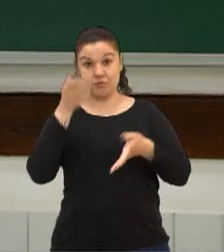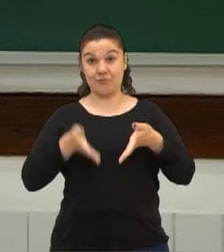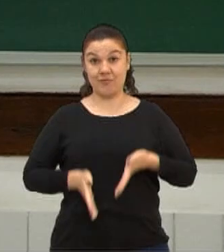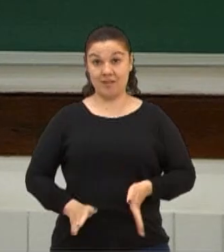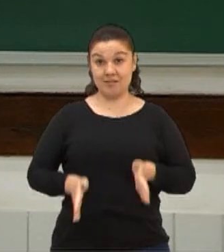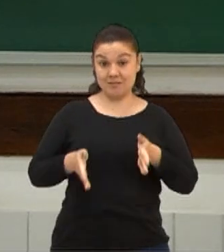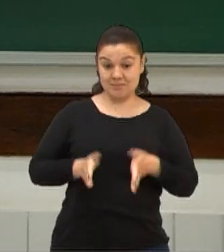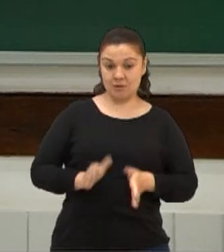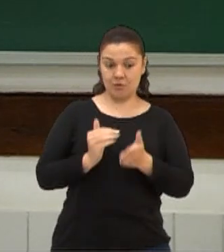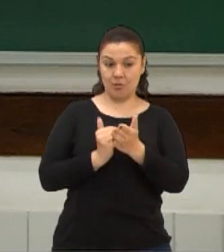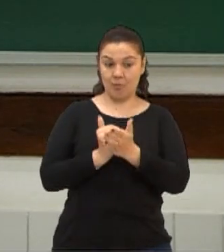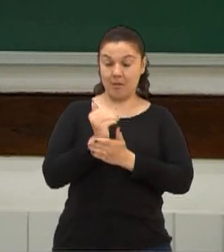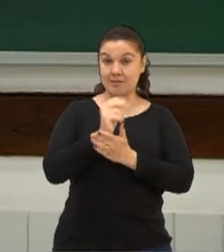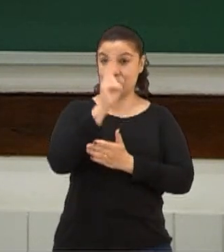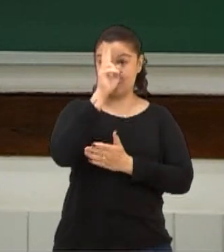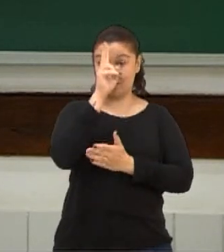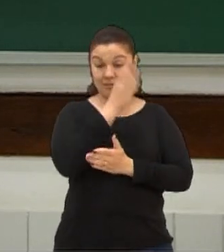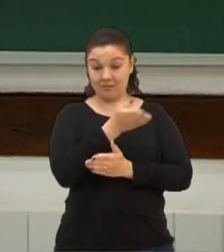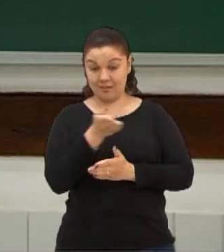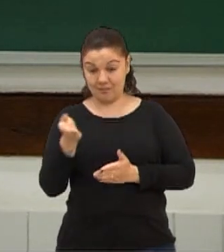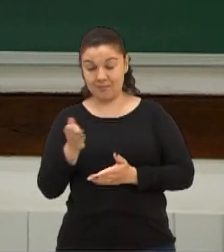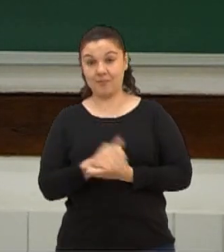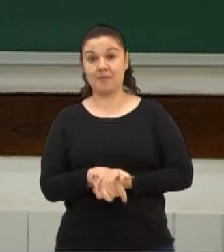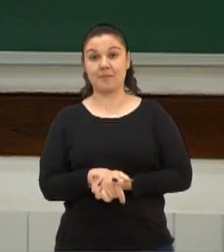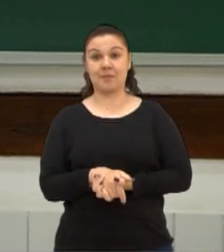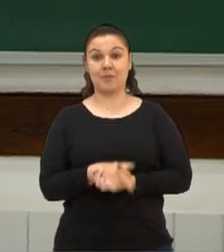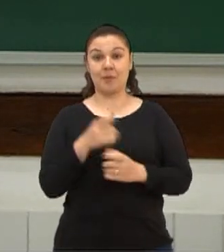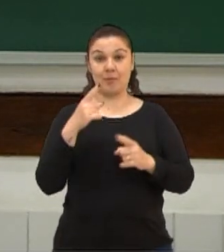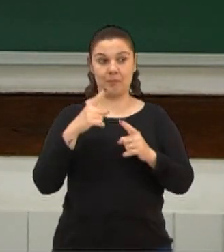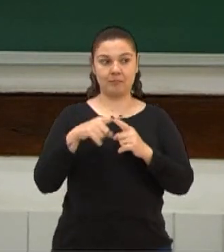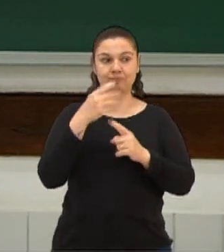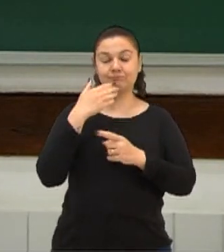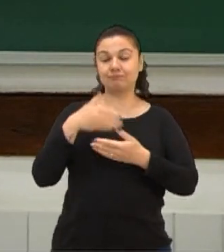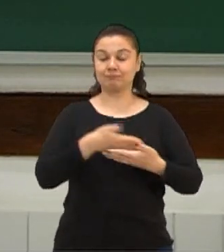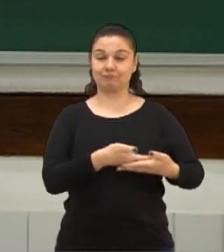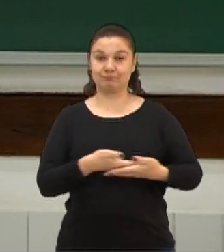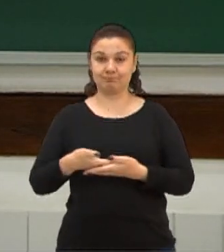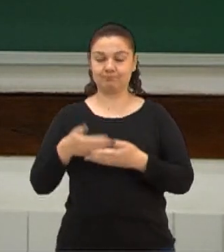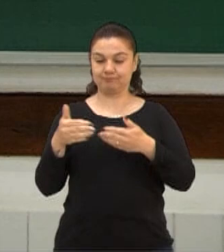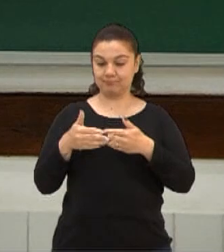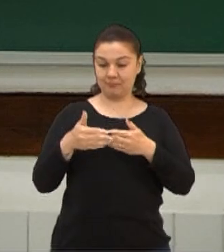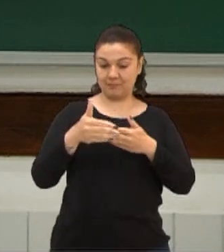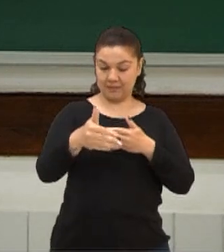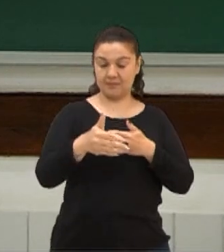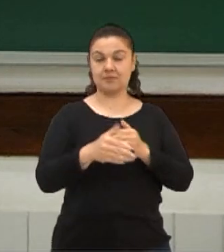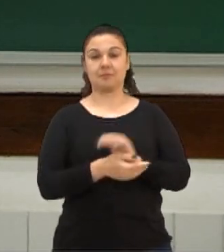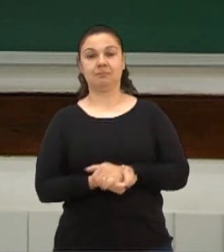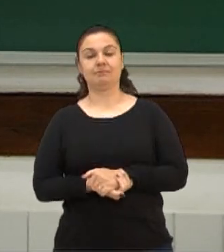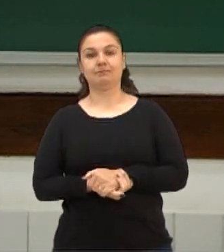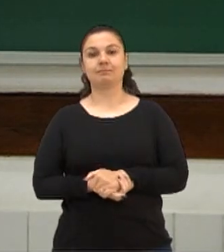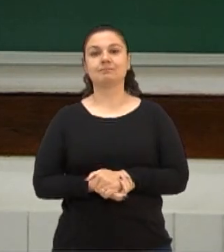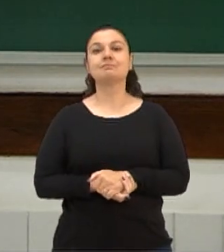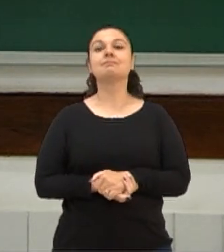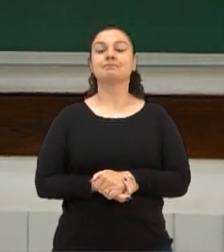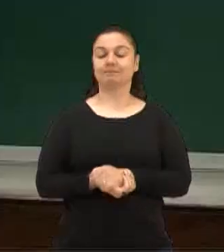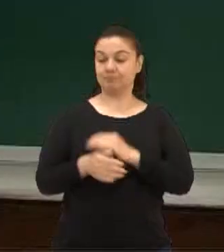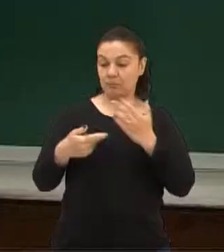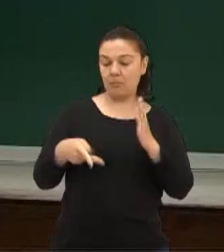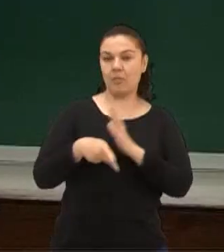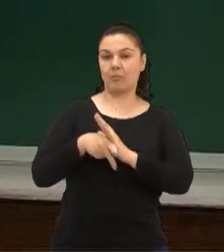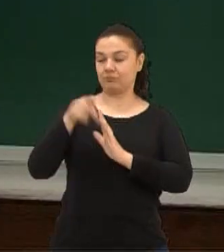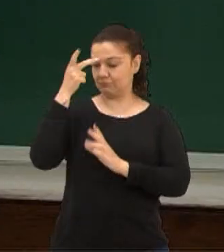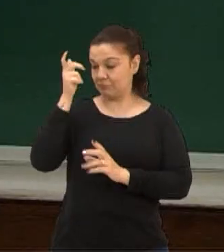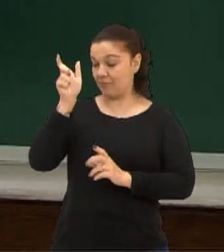continuar lembrando, ok? Por conta da criança. Então, segue ali essa linhagem, digamos assim,